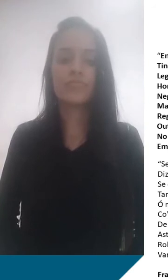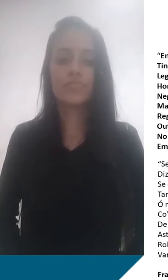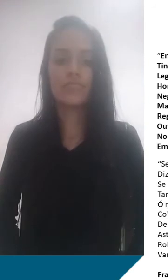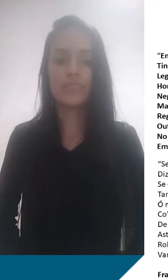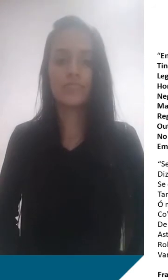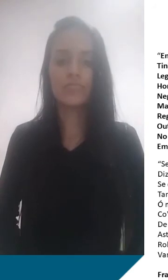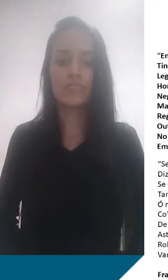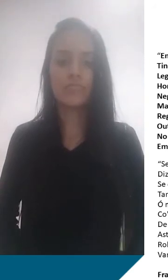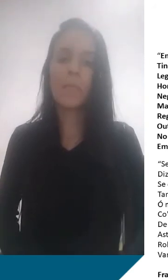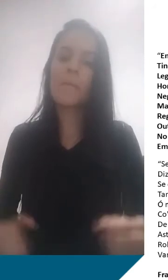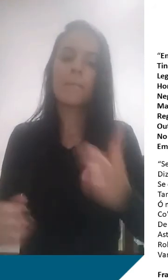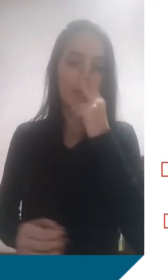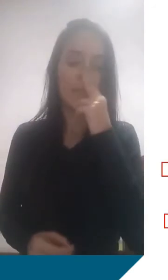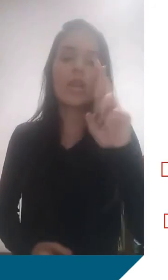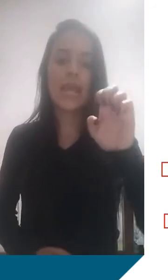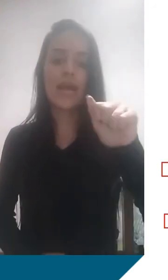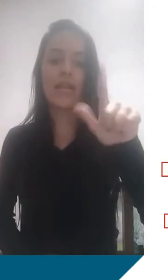realismo.